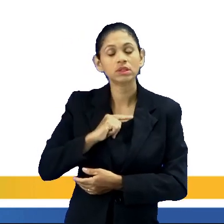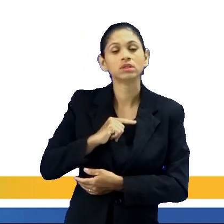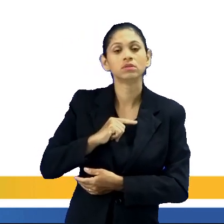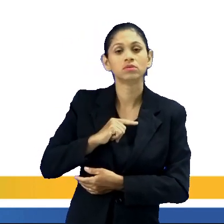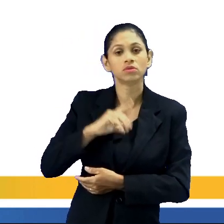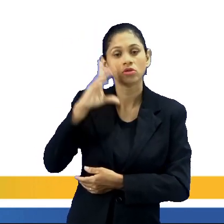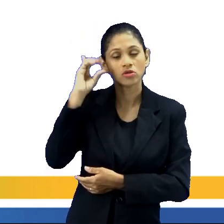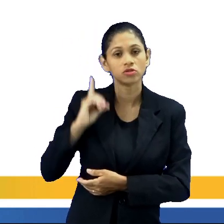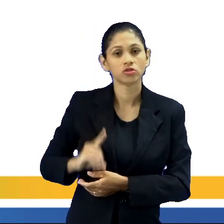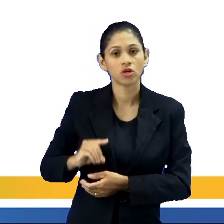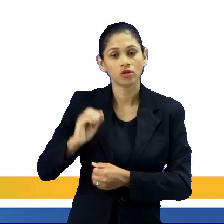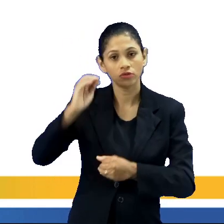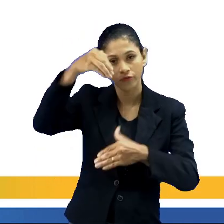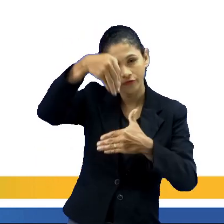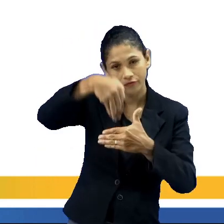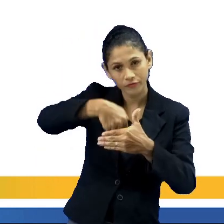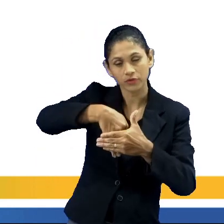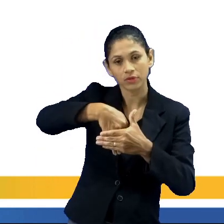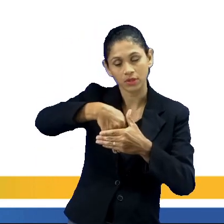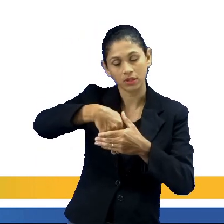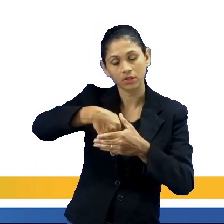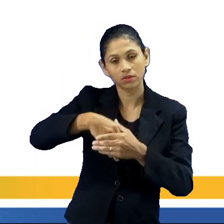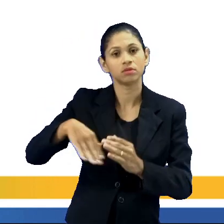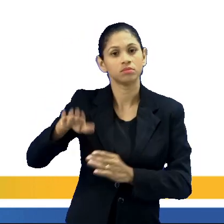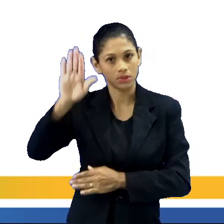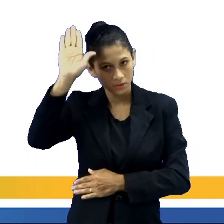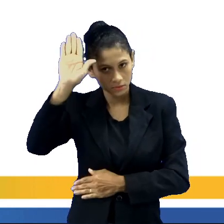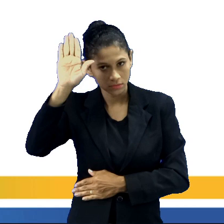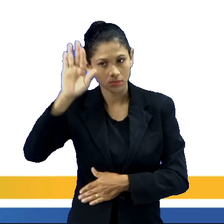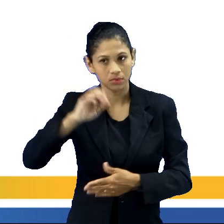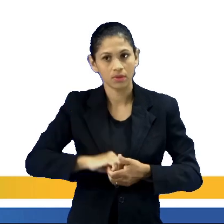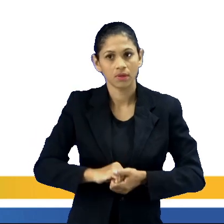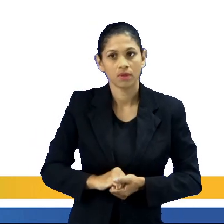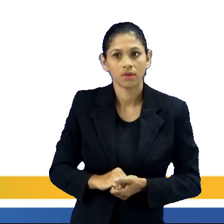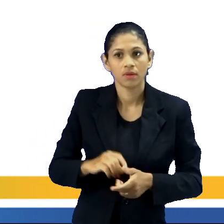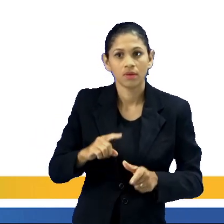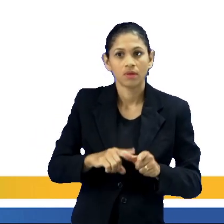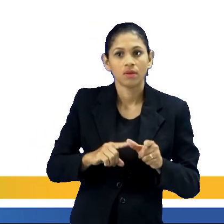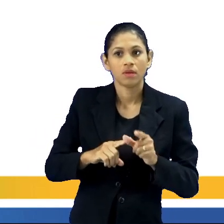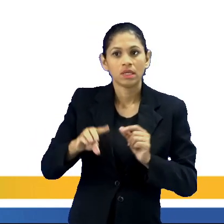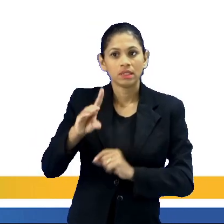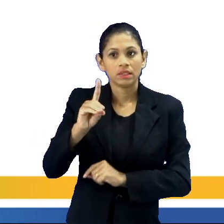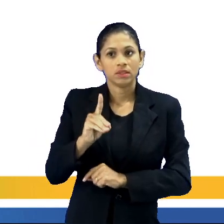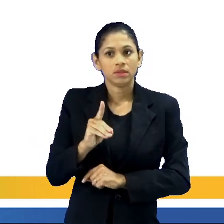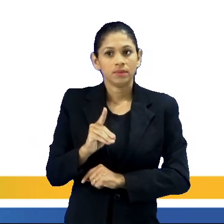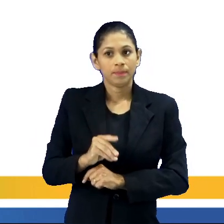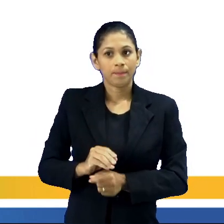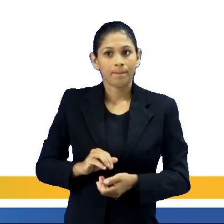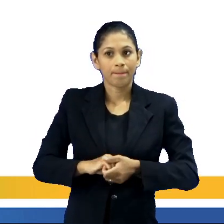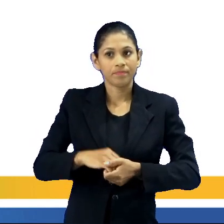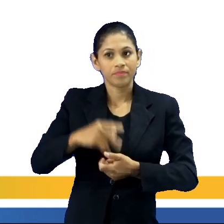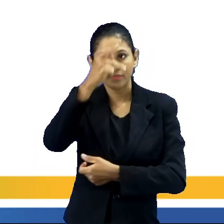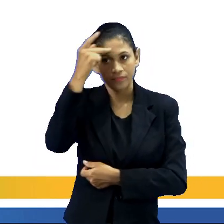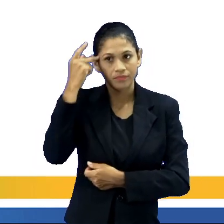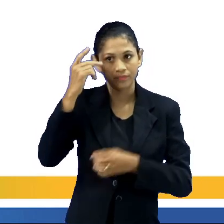D. A dignidade da pessoa humana, princípio basilar da Constituição Federal